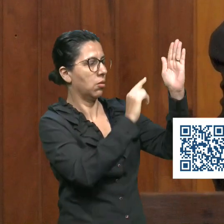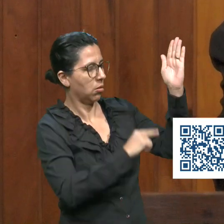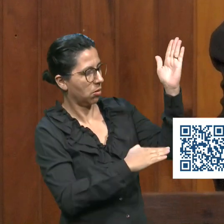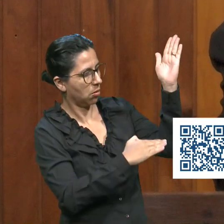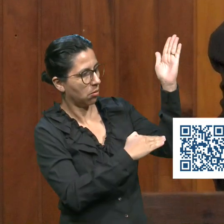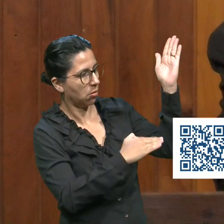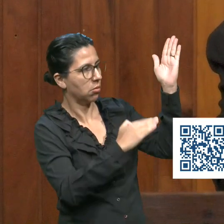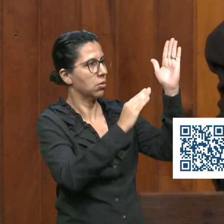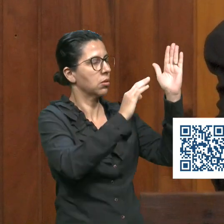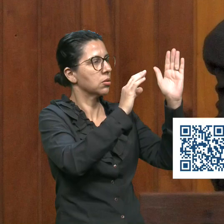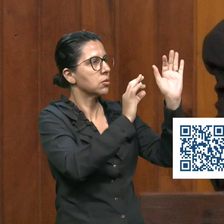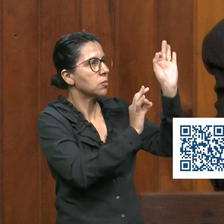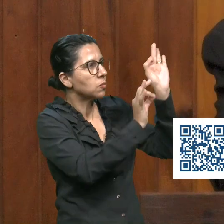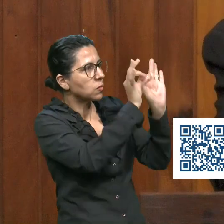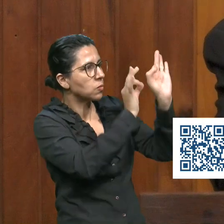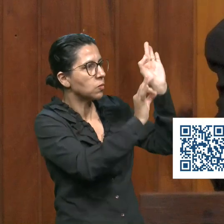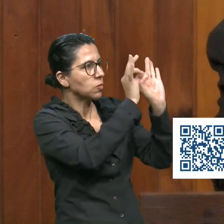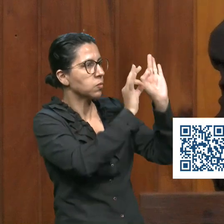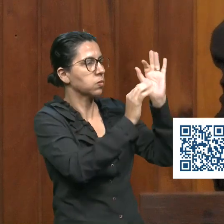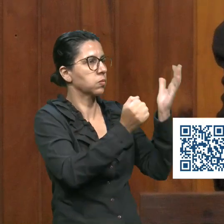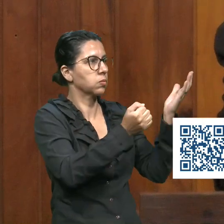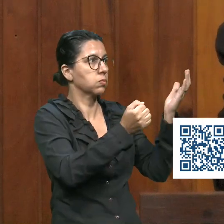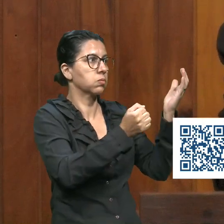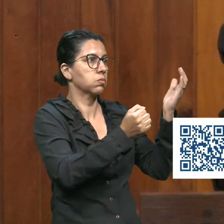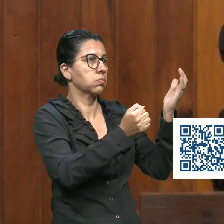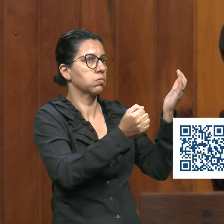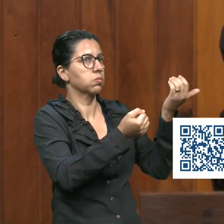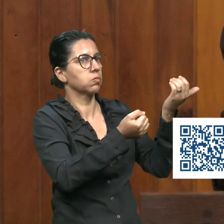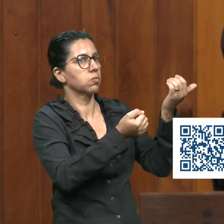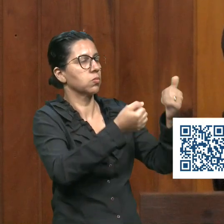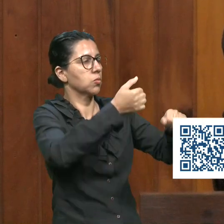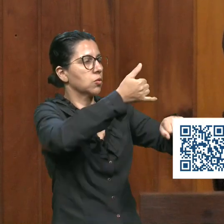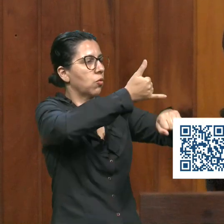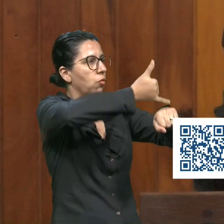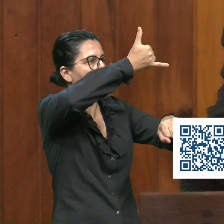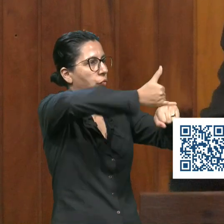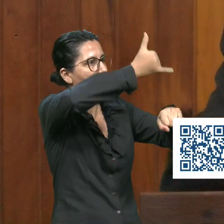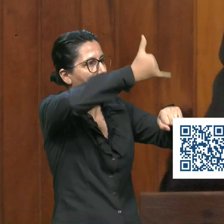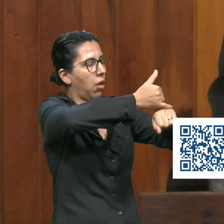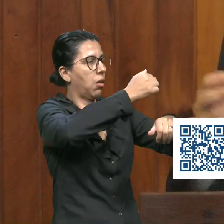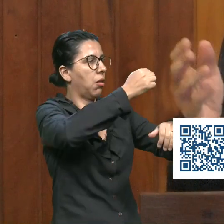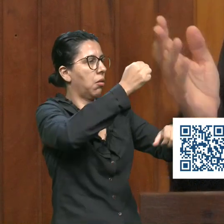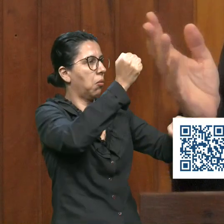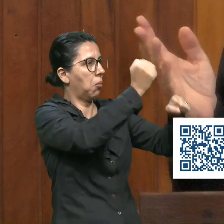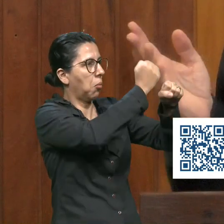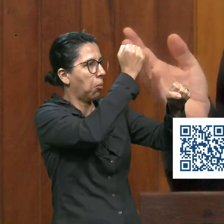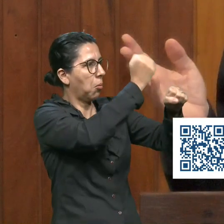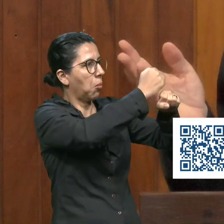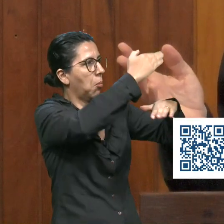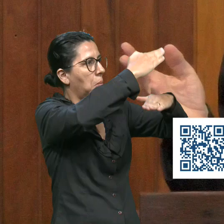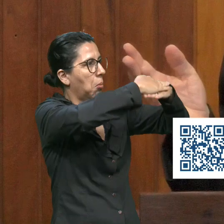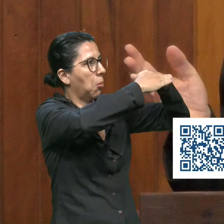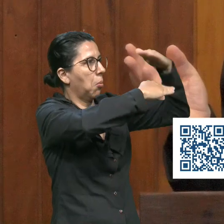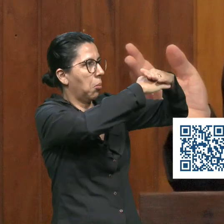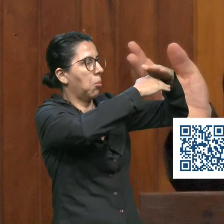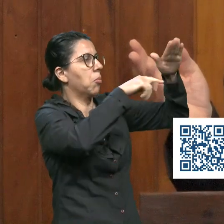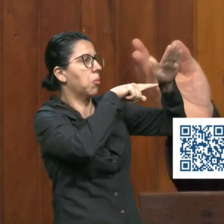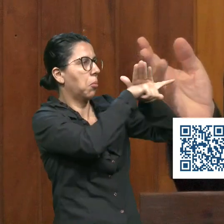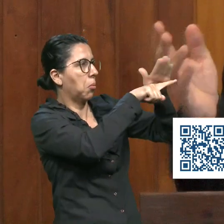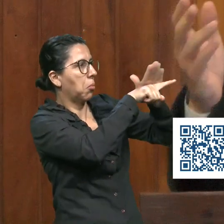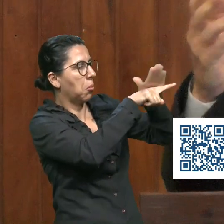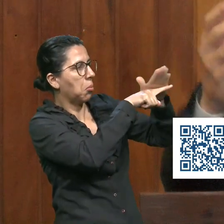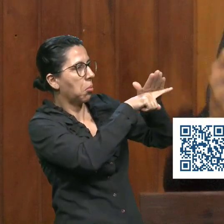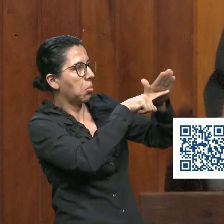não é? Que são reforço de fundação, reforço de estrutura, que eu imagino seja o laudo...